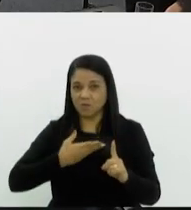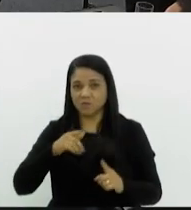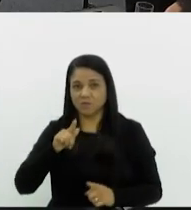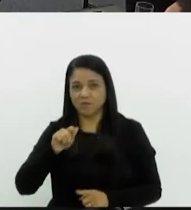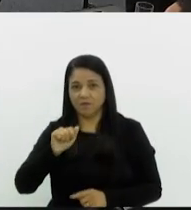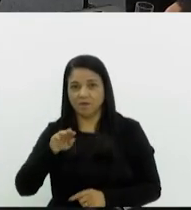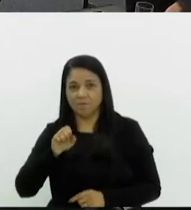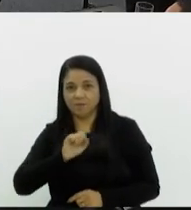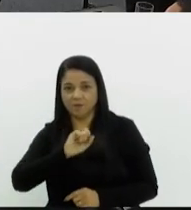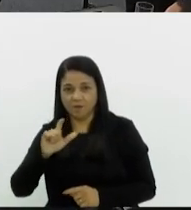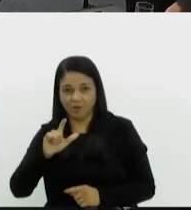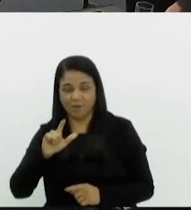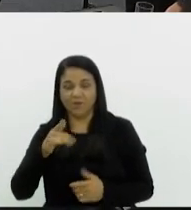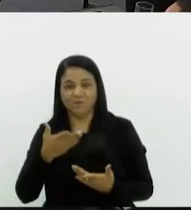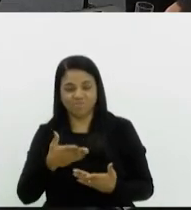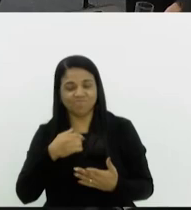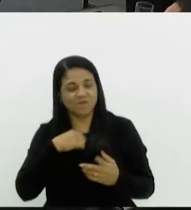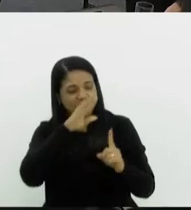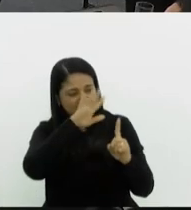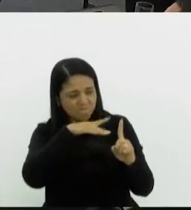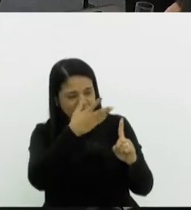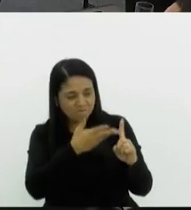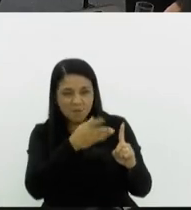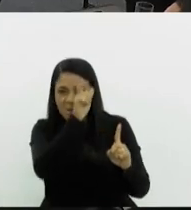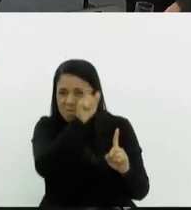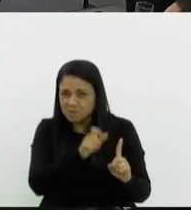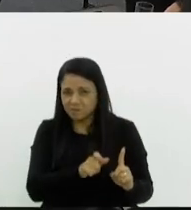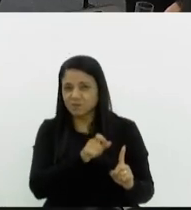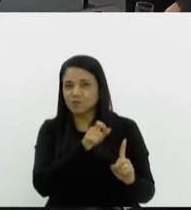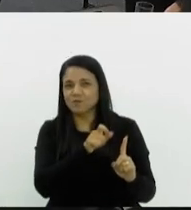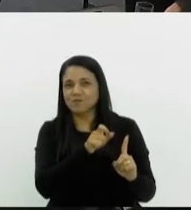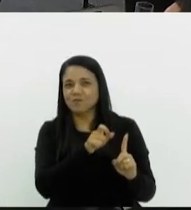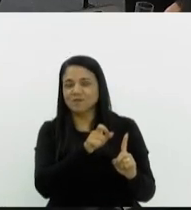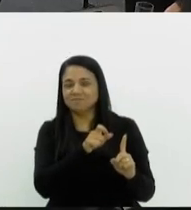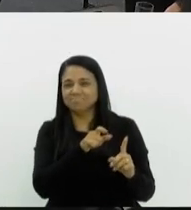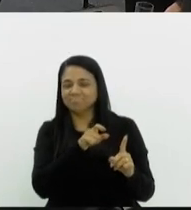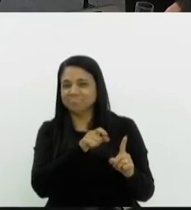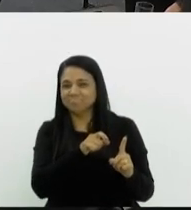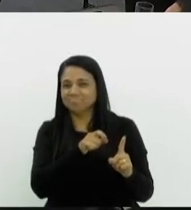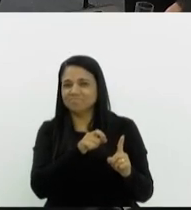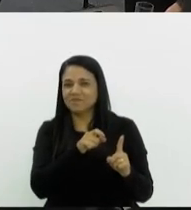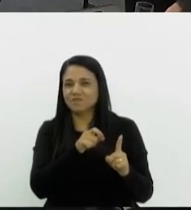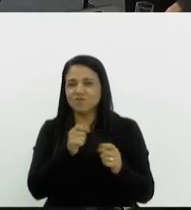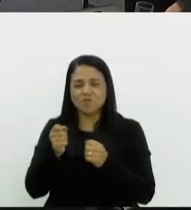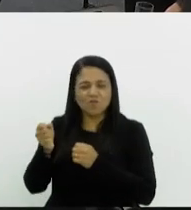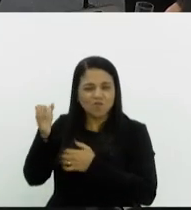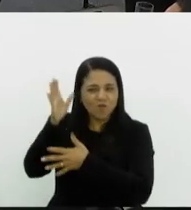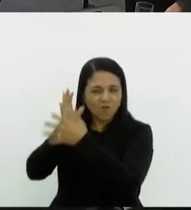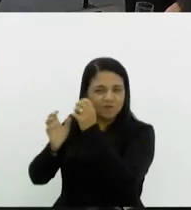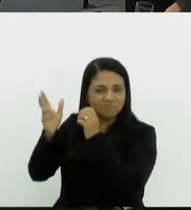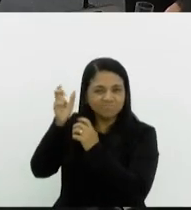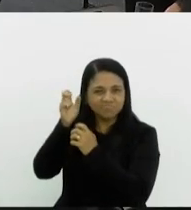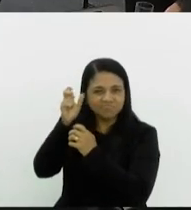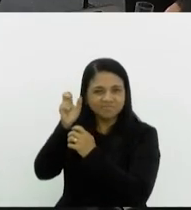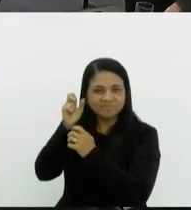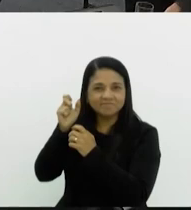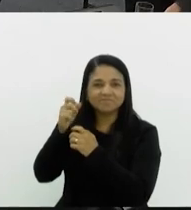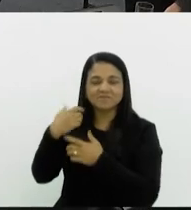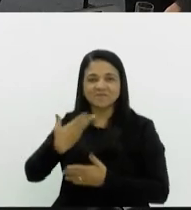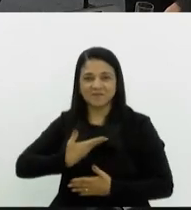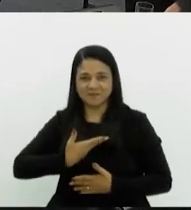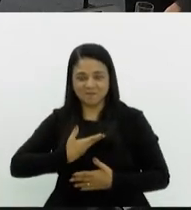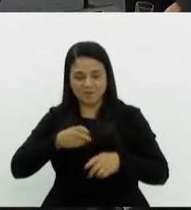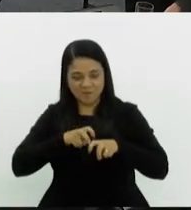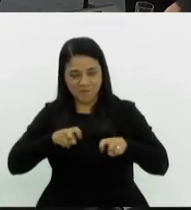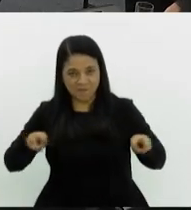Zéfiro. Gabriel é uma pessoa que todos que estão aqui ouvindo as palavras dos companheiros que compõem a mesa,